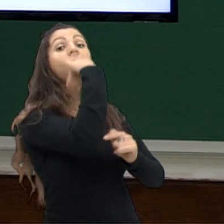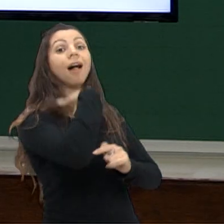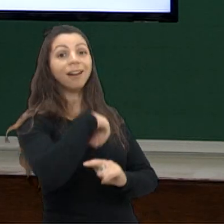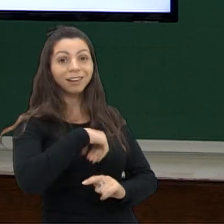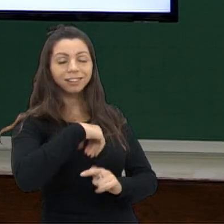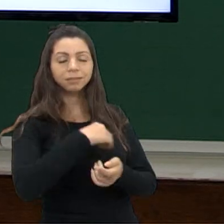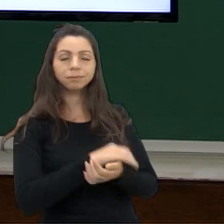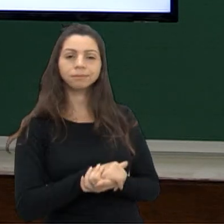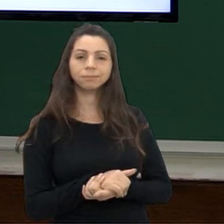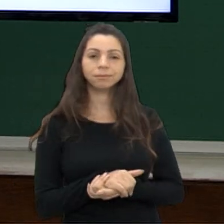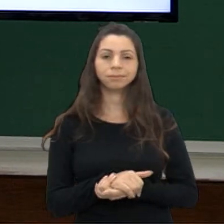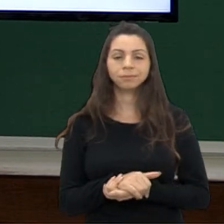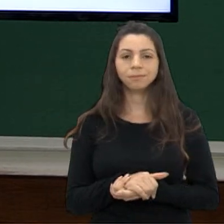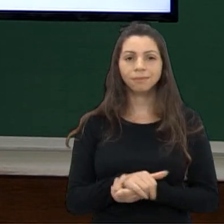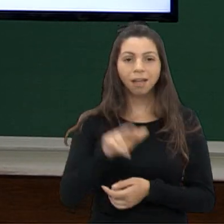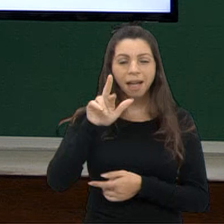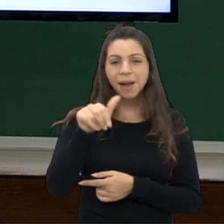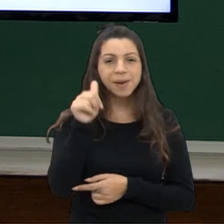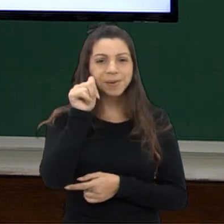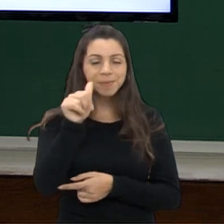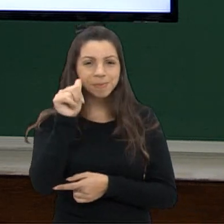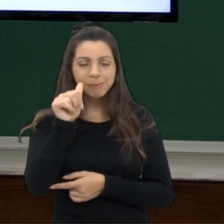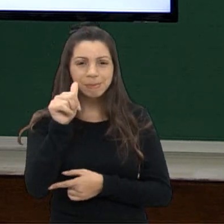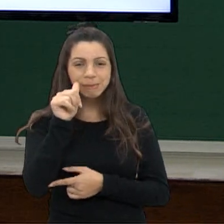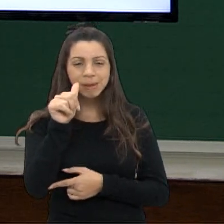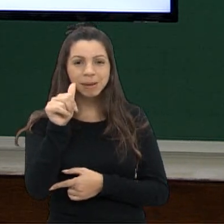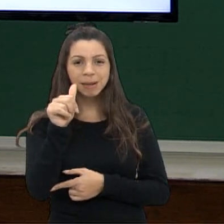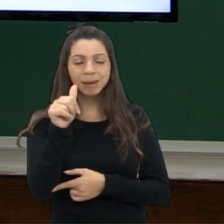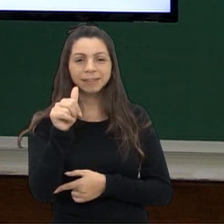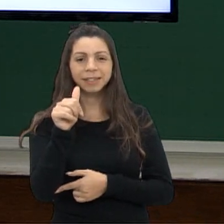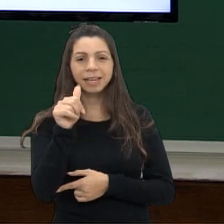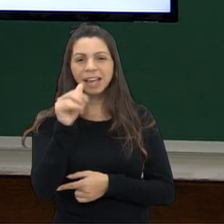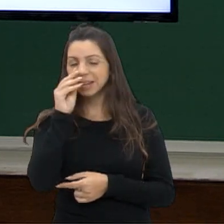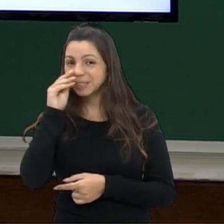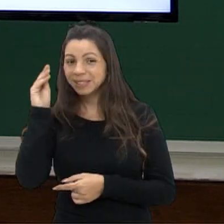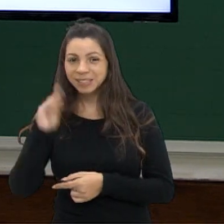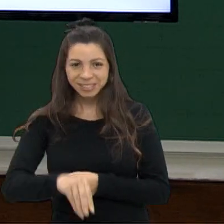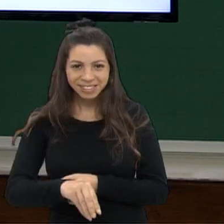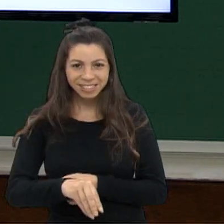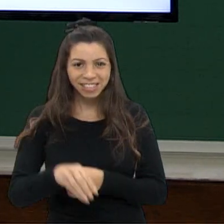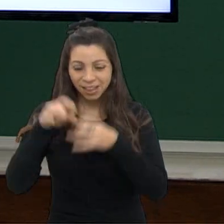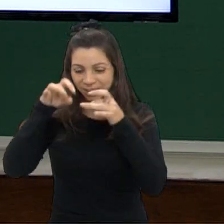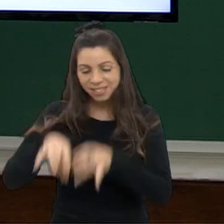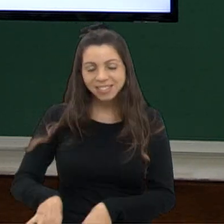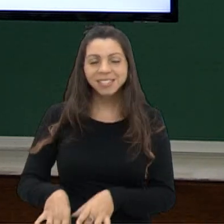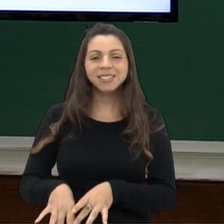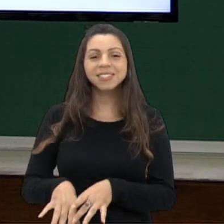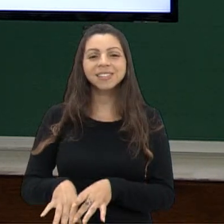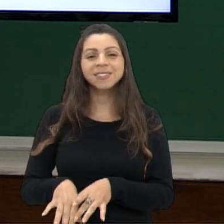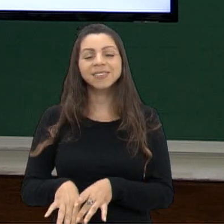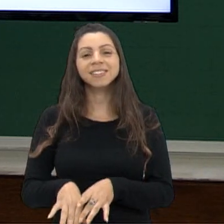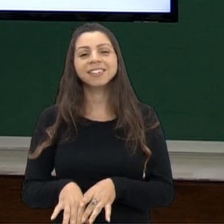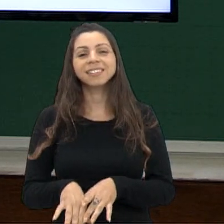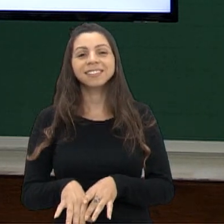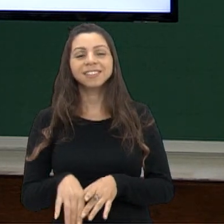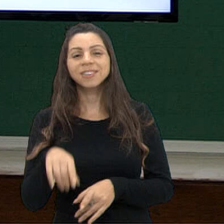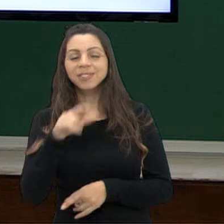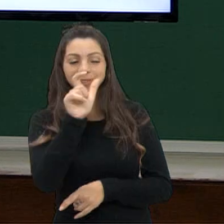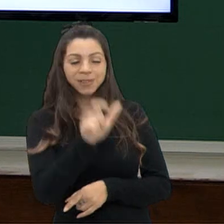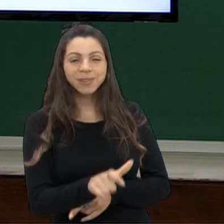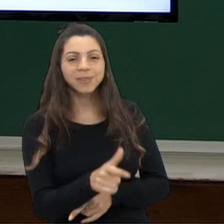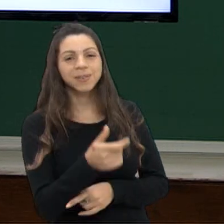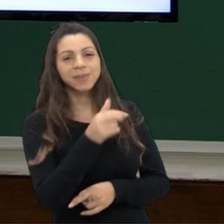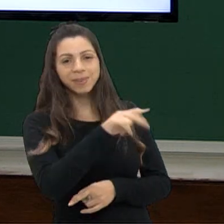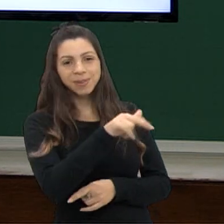Veja só, a irmã ainda não desistiu. Ela não desistiu de animar, de tentar distrair o Tavinho. Veja